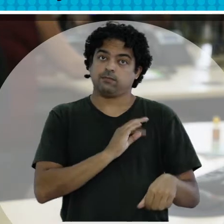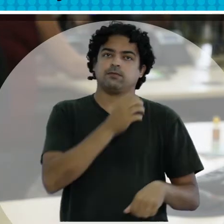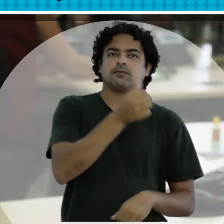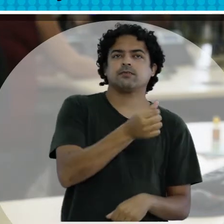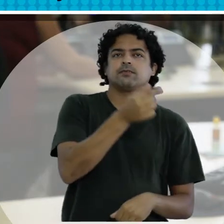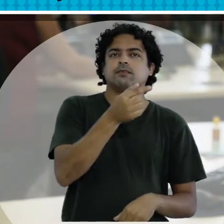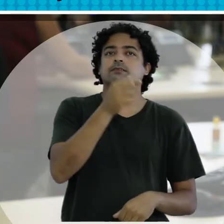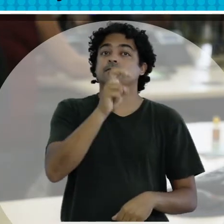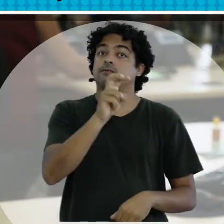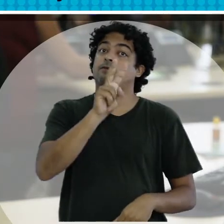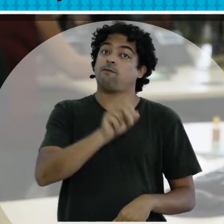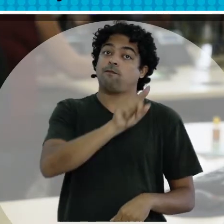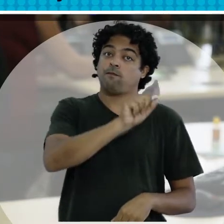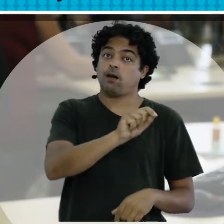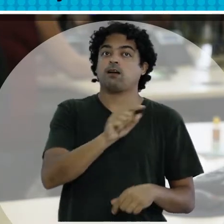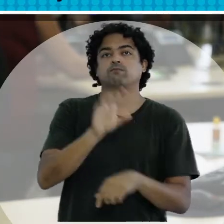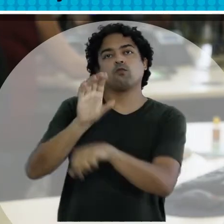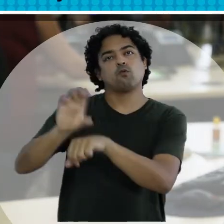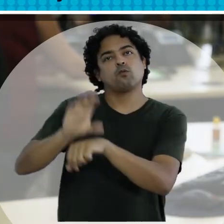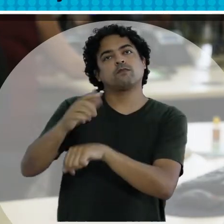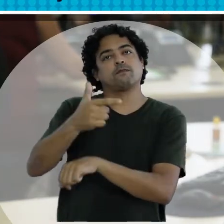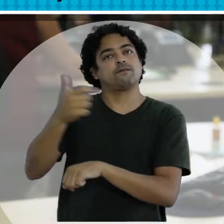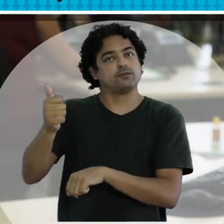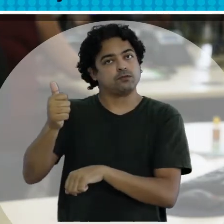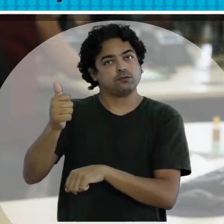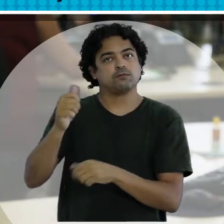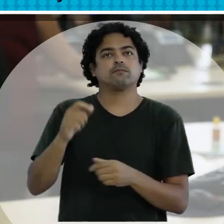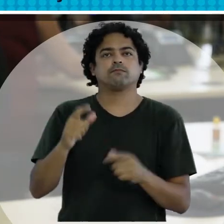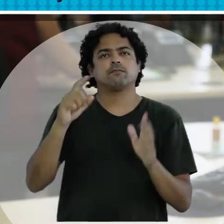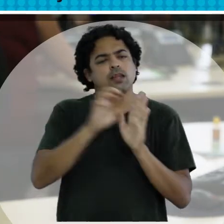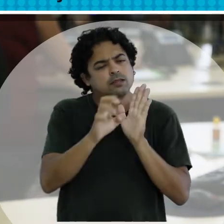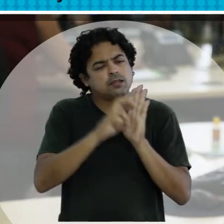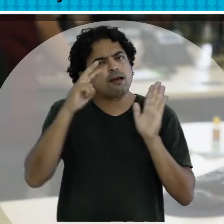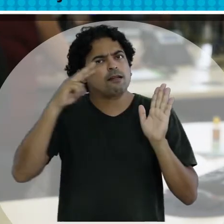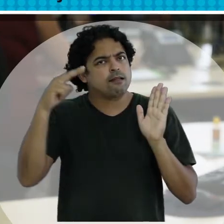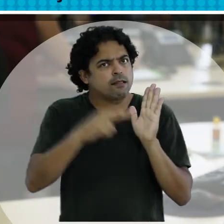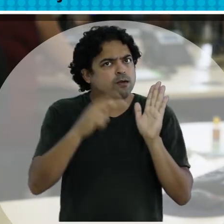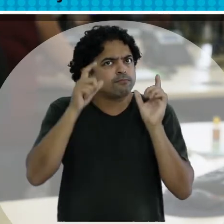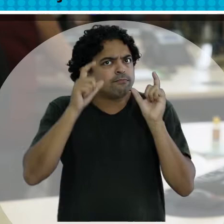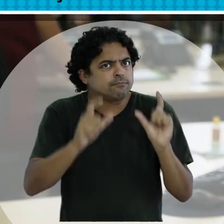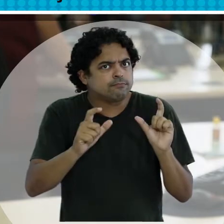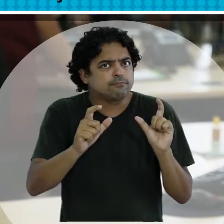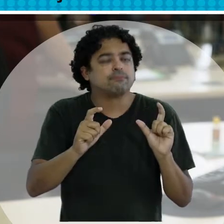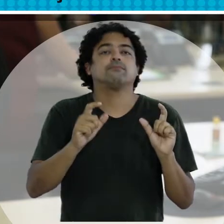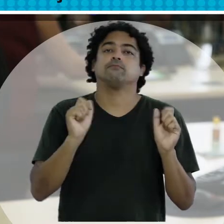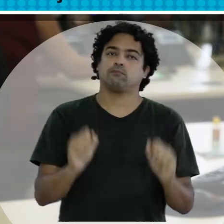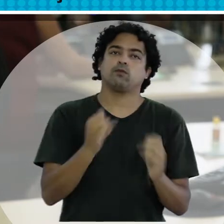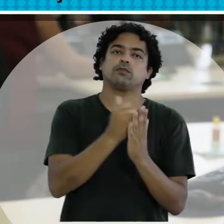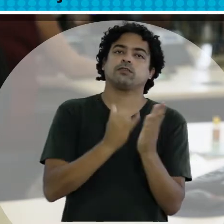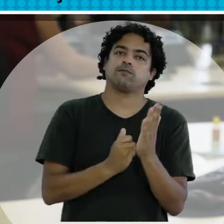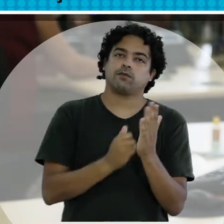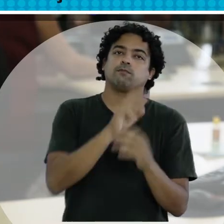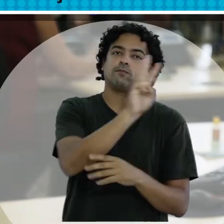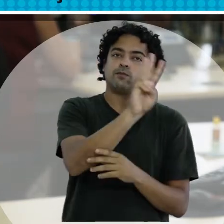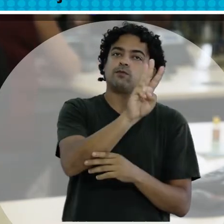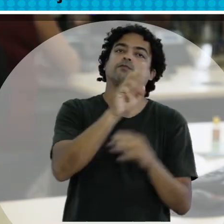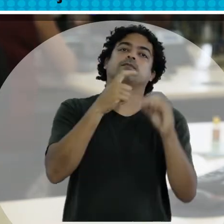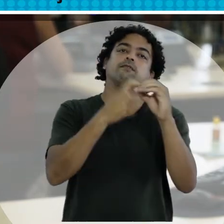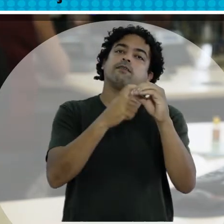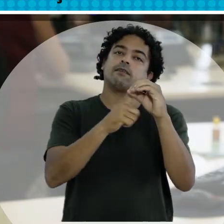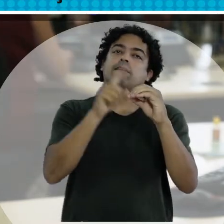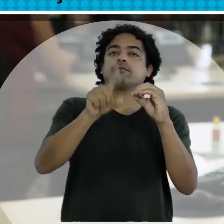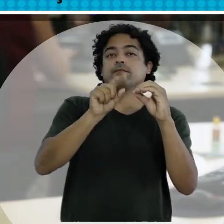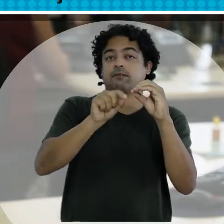técnicos. São 675 vagas para 21 cursos. Leu com atenção o edital e ficou interessado? Então inscreva-se no